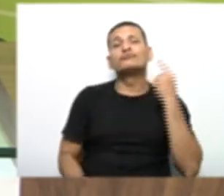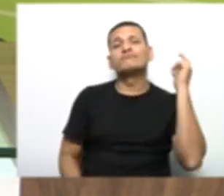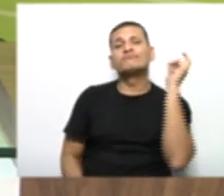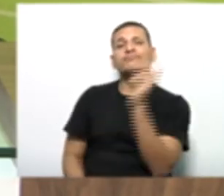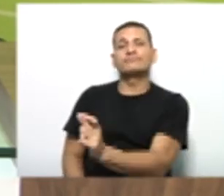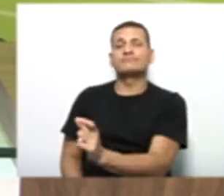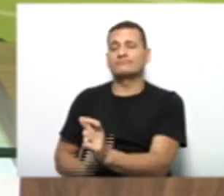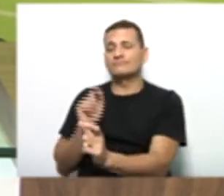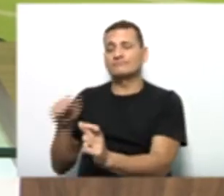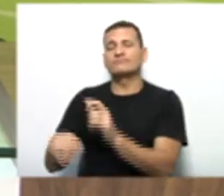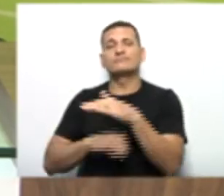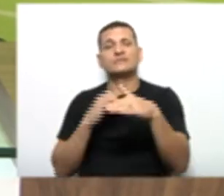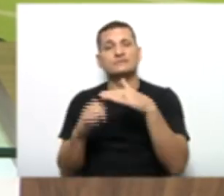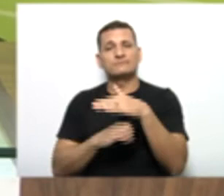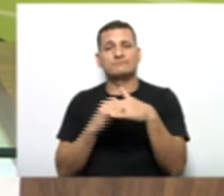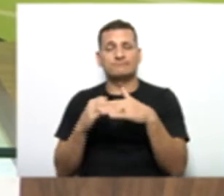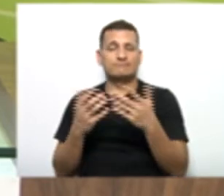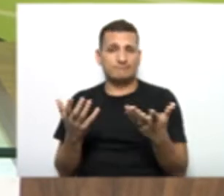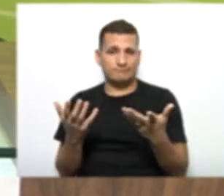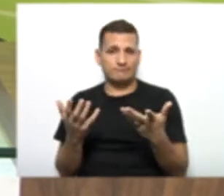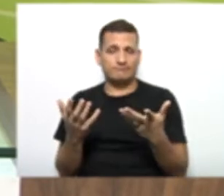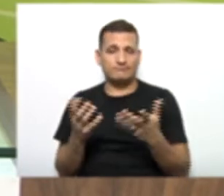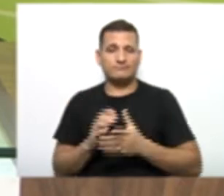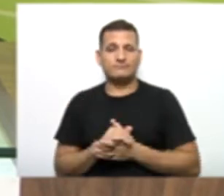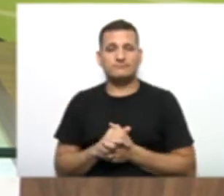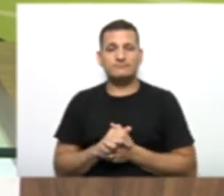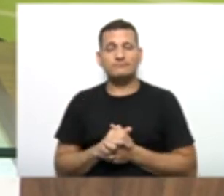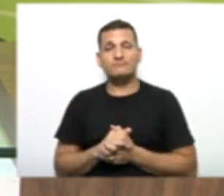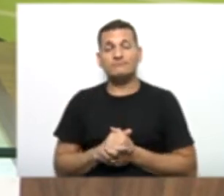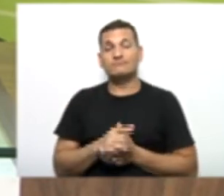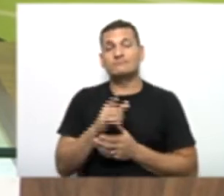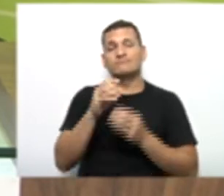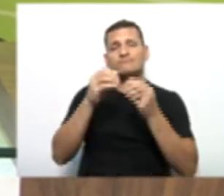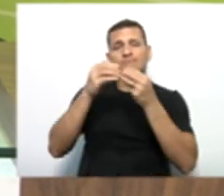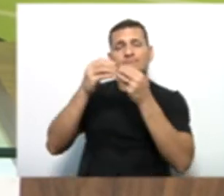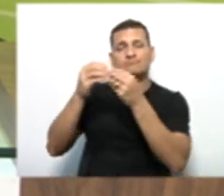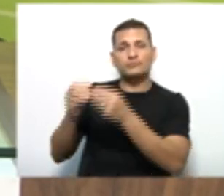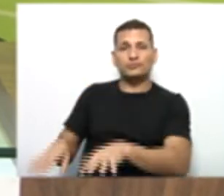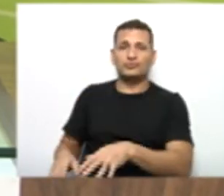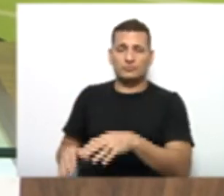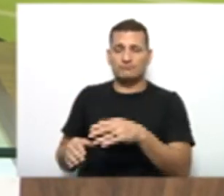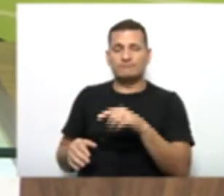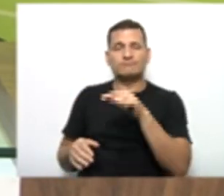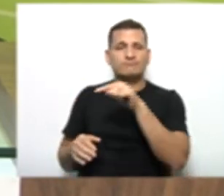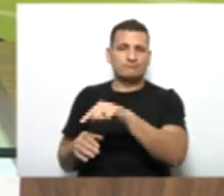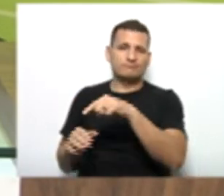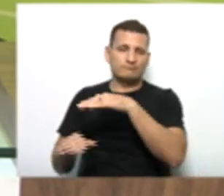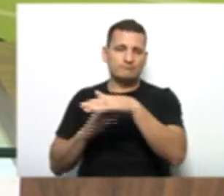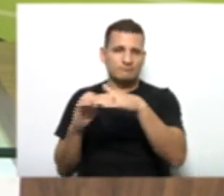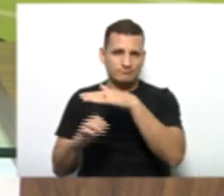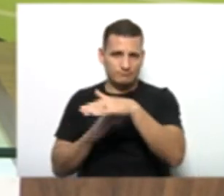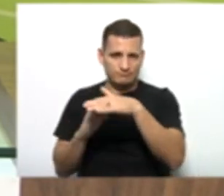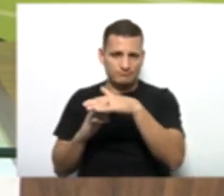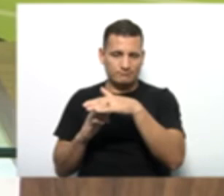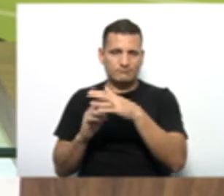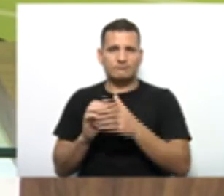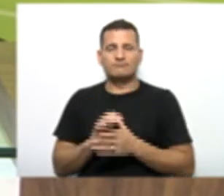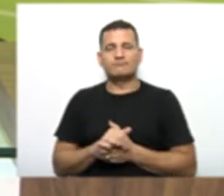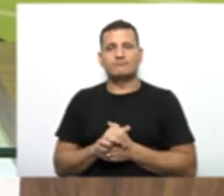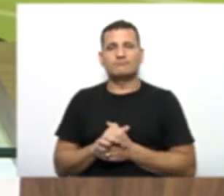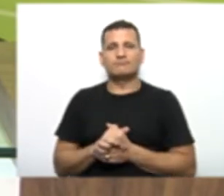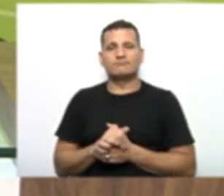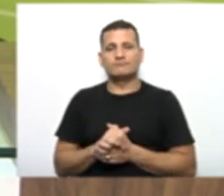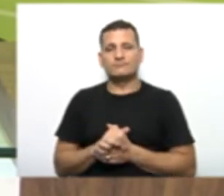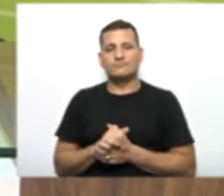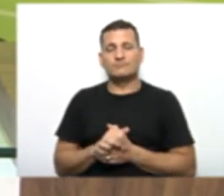empresa. Você poderá, naquele momento, estar afetando a credibilidade da empresa dentro do mercado de